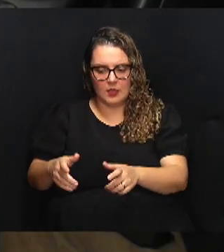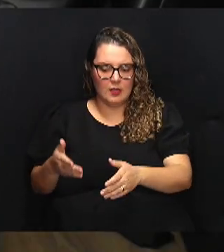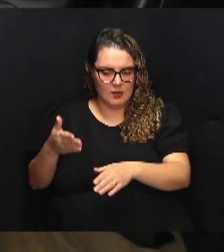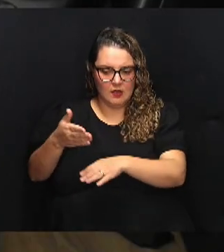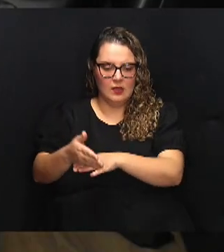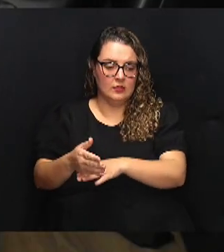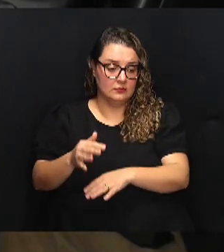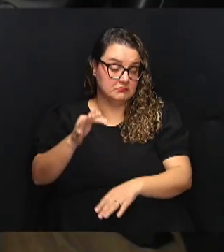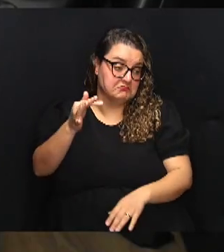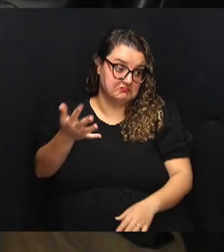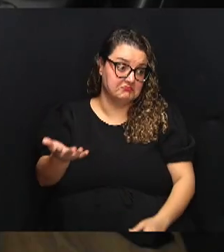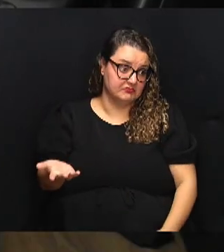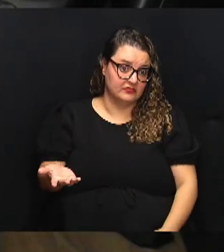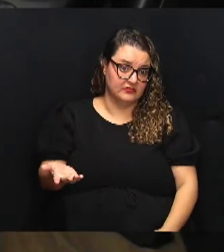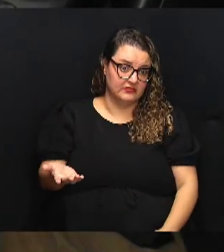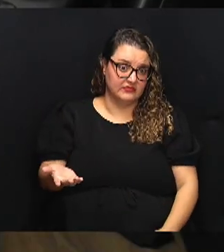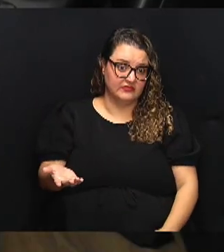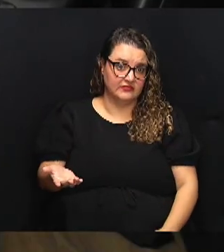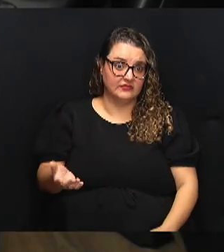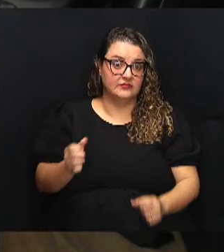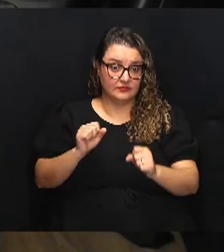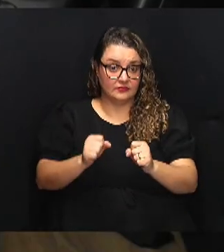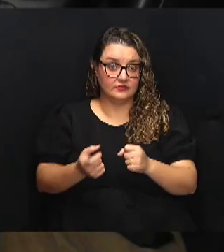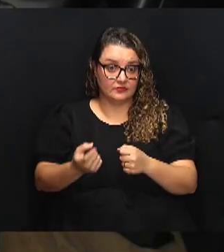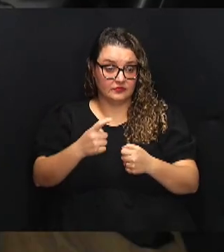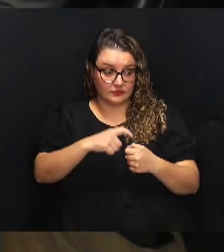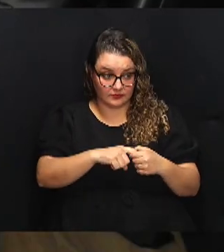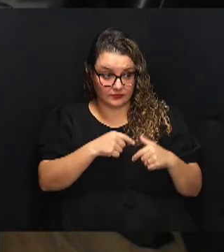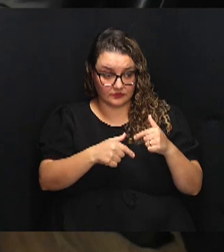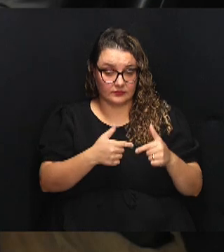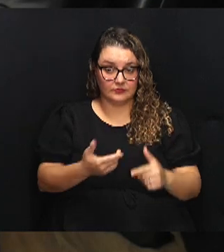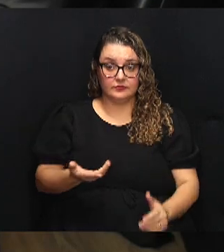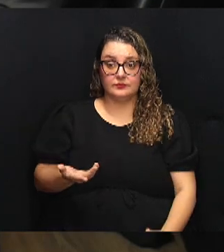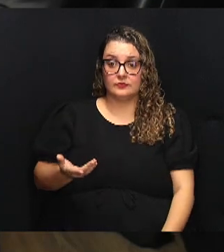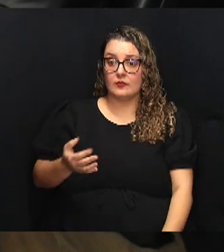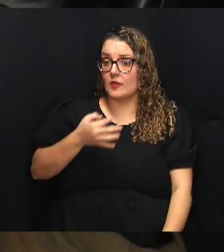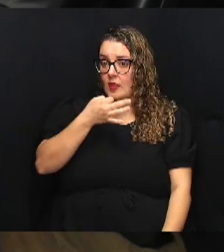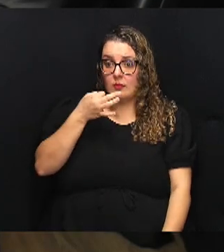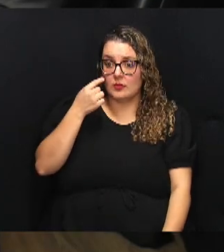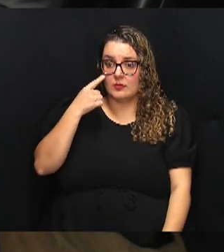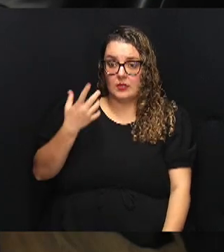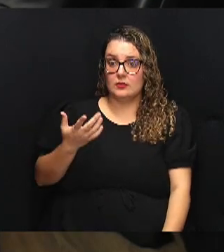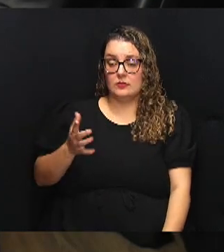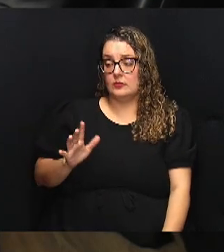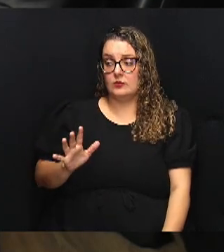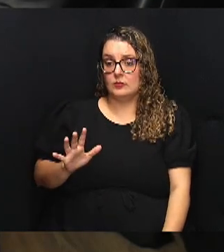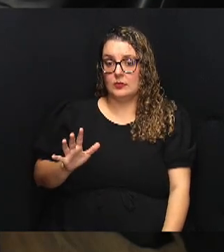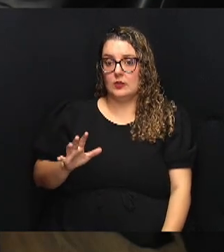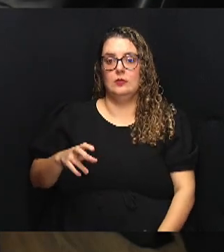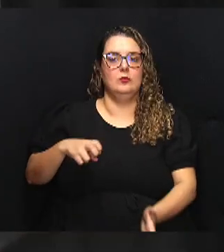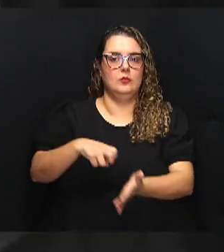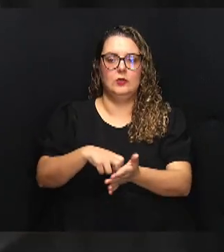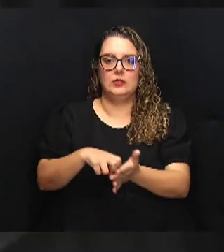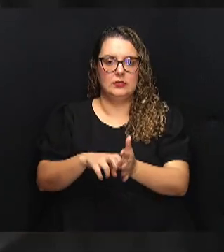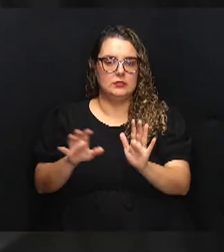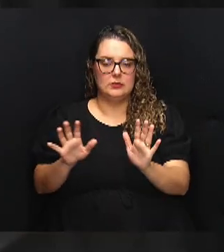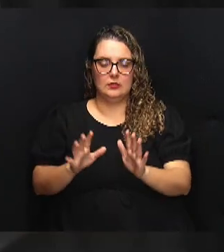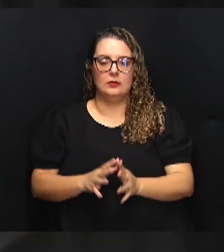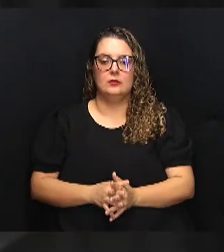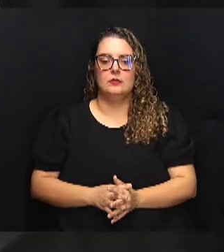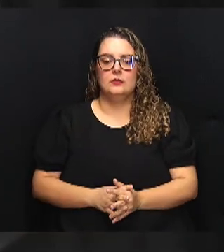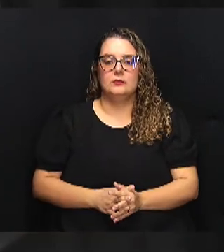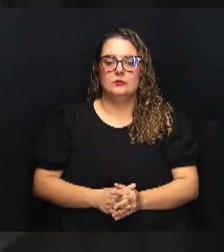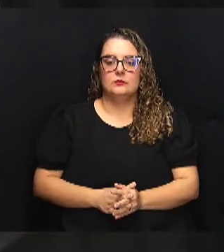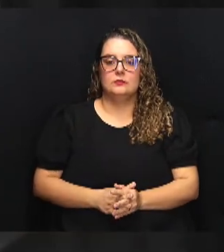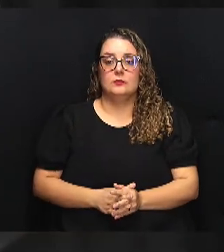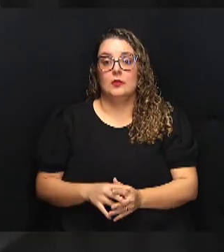quem saiba, ela possa retornar ao trabalho? Perfeito. A ideia não é a punição, né? É